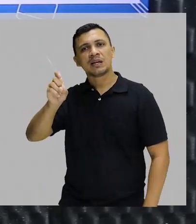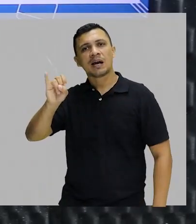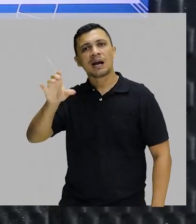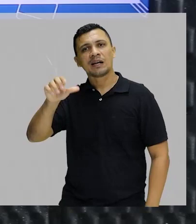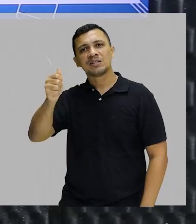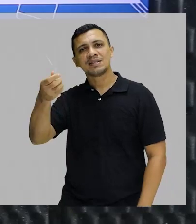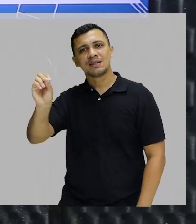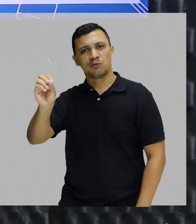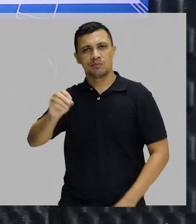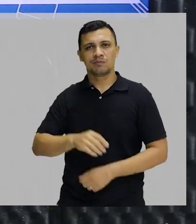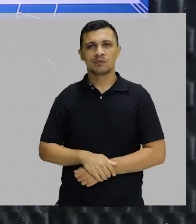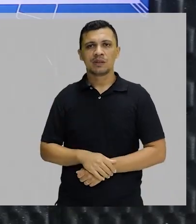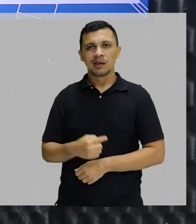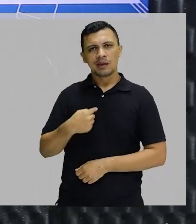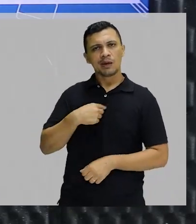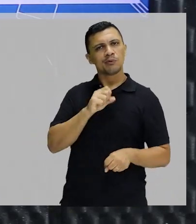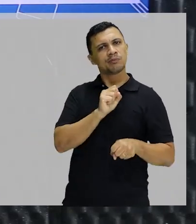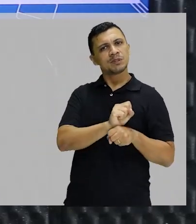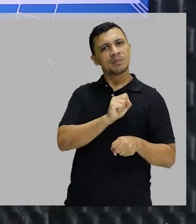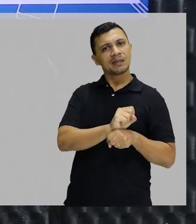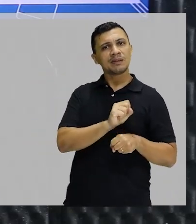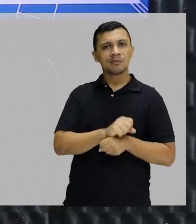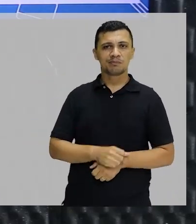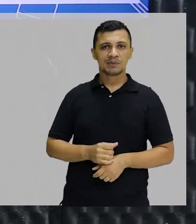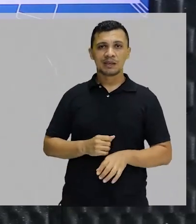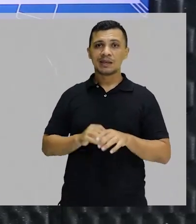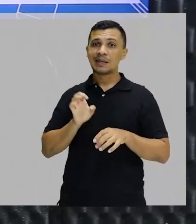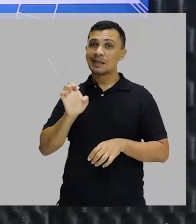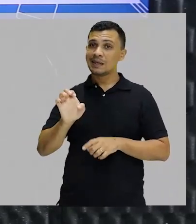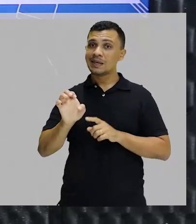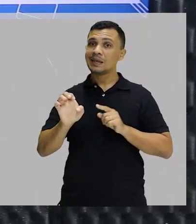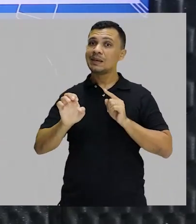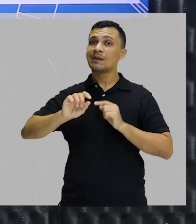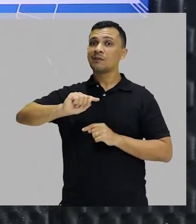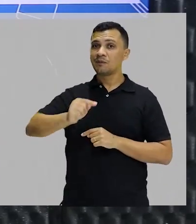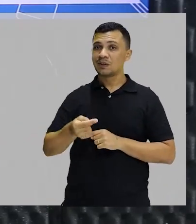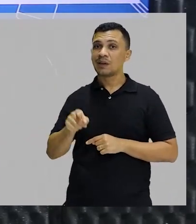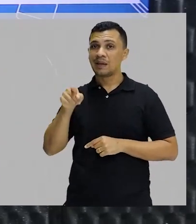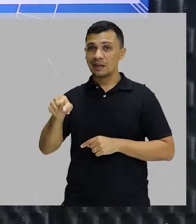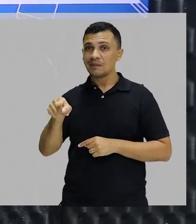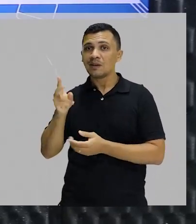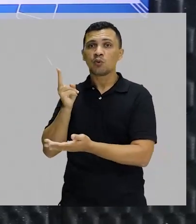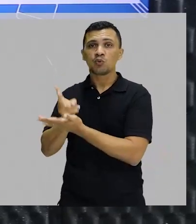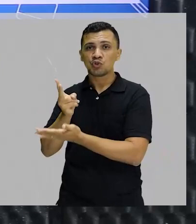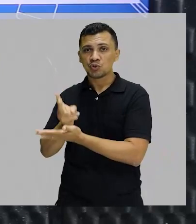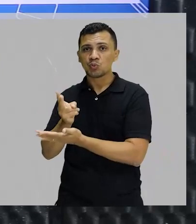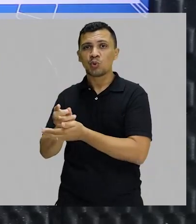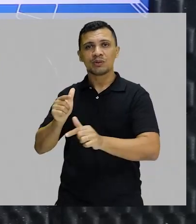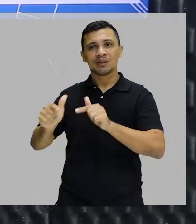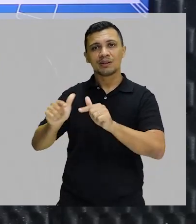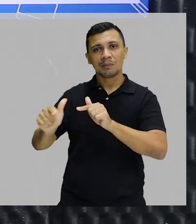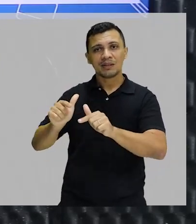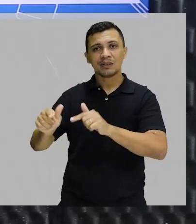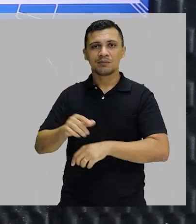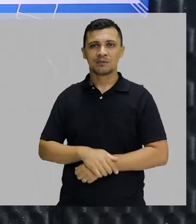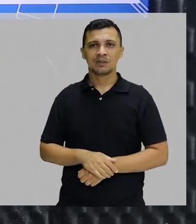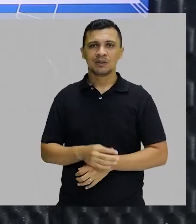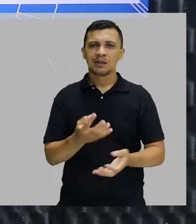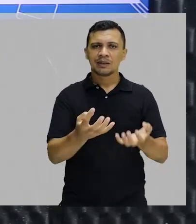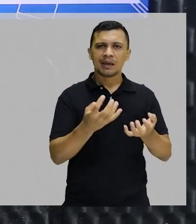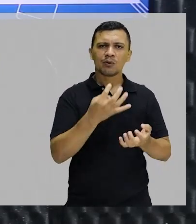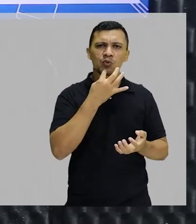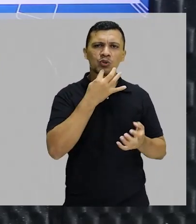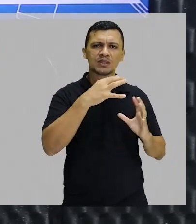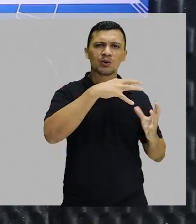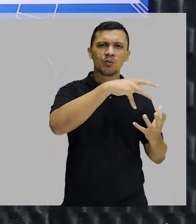Eu fiquei esperando e ele continuou trabalhando. Então, são sujeitos distintos, né? Quero conhecer o mundo, o